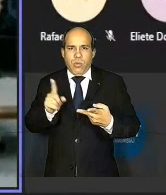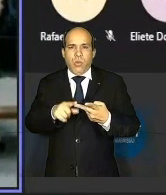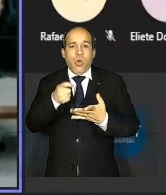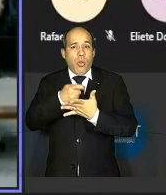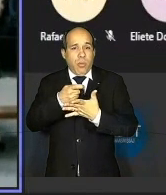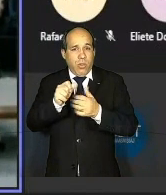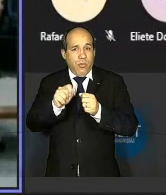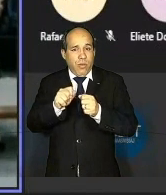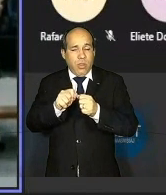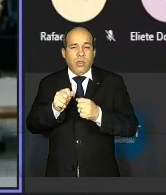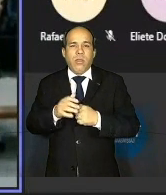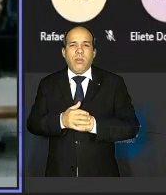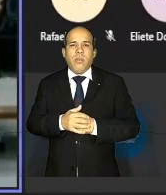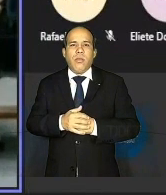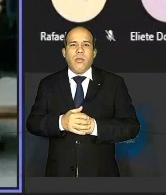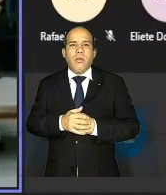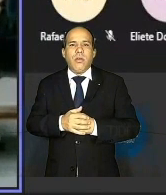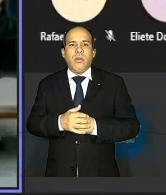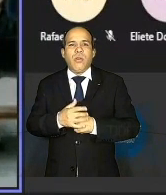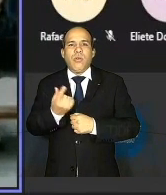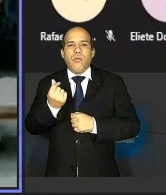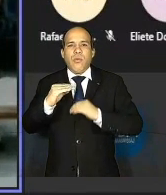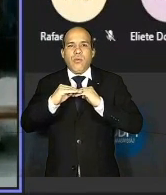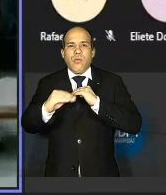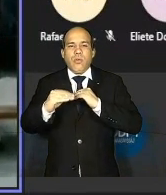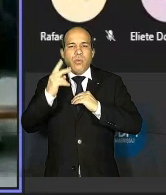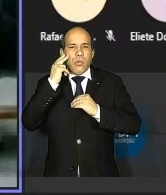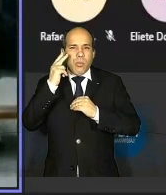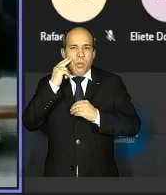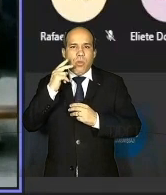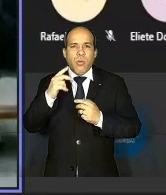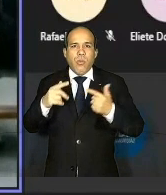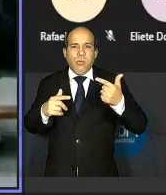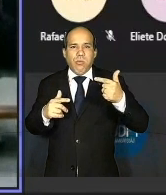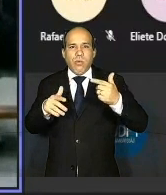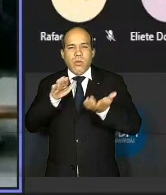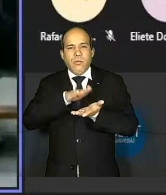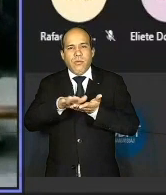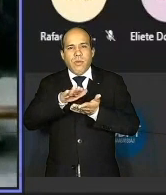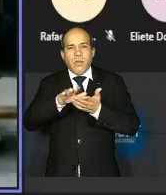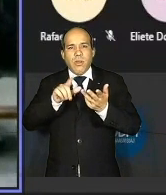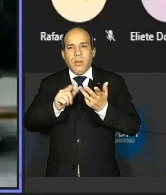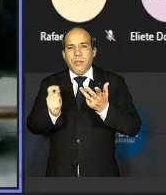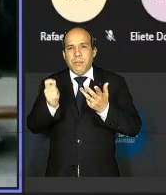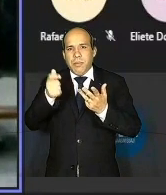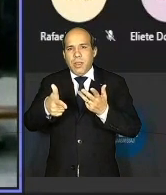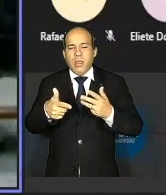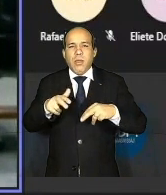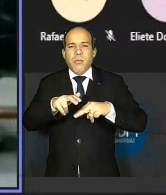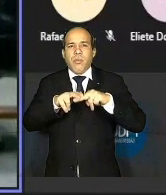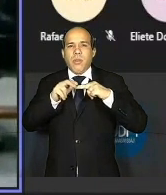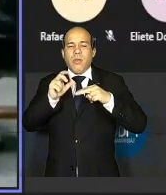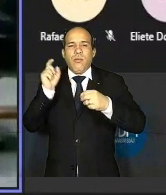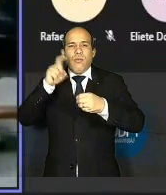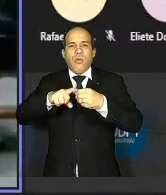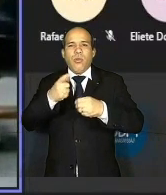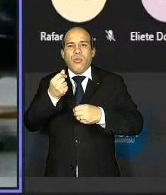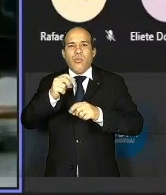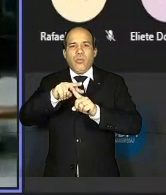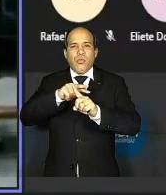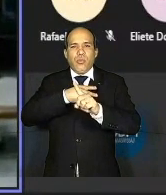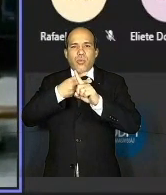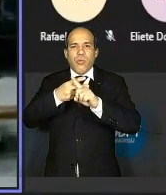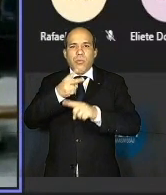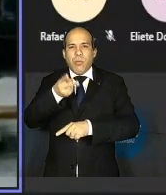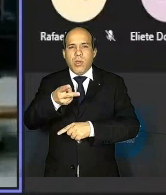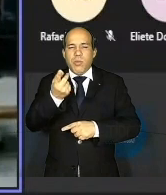documento. Obrigação de fazer, consistente na cobrança de valor módico pela segunda via. E obrigação de pagar,